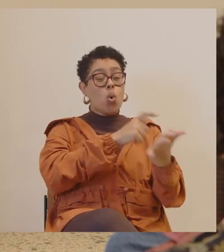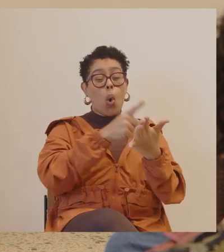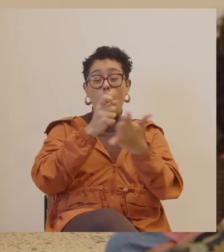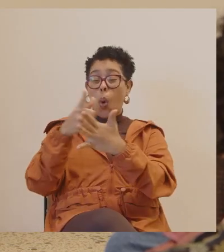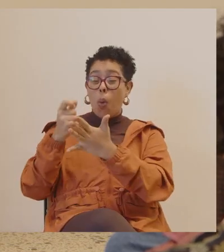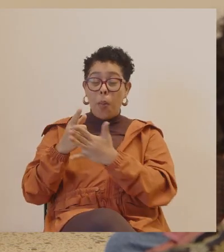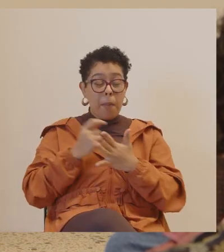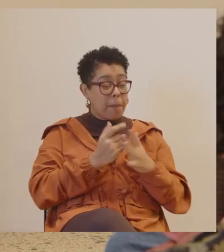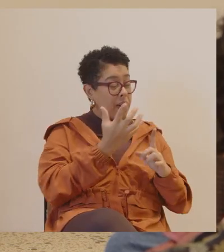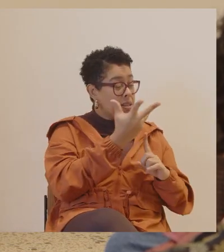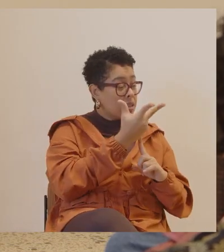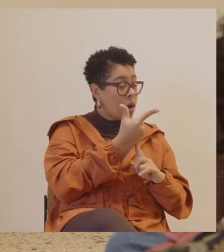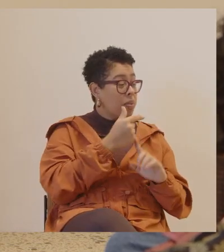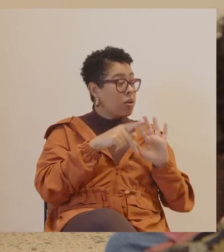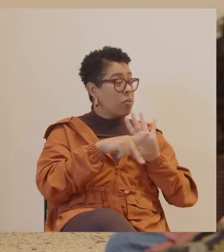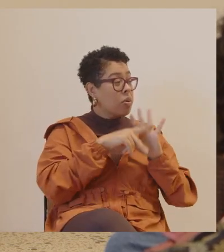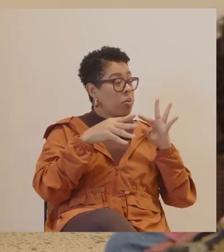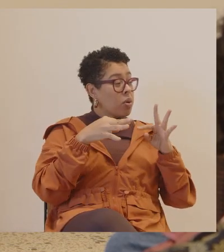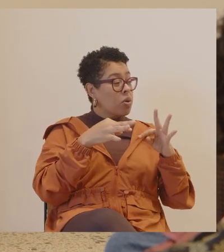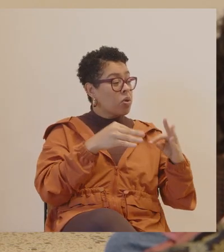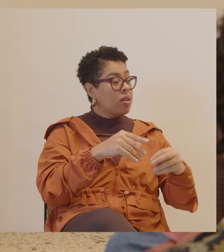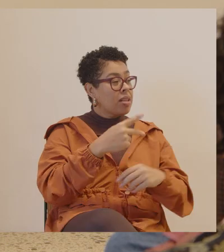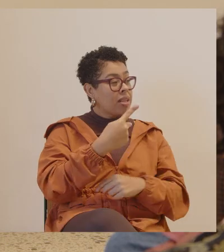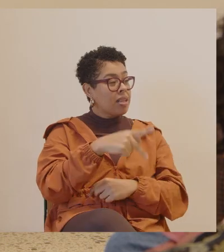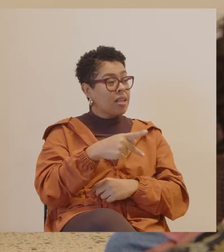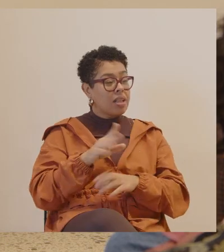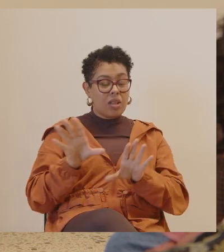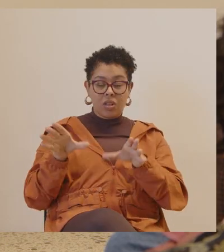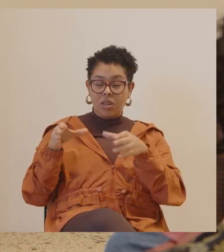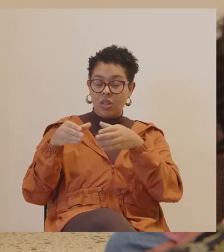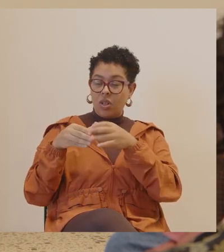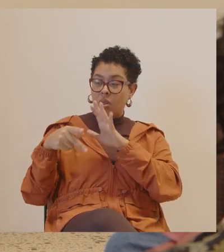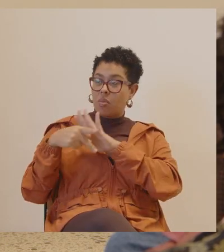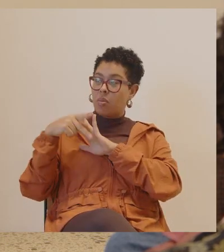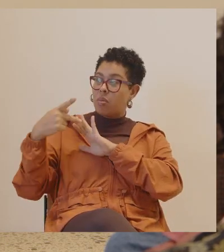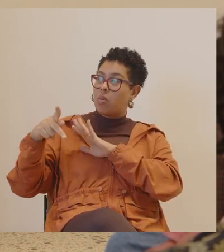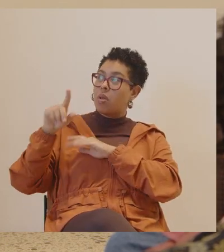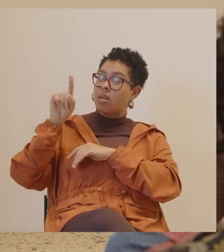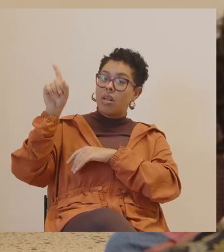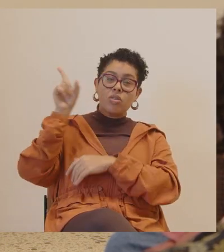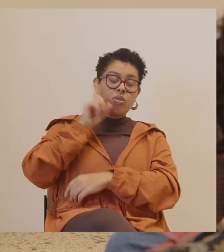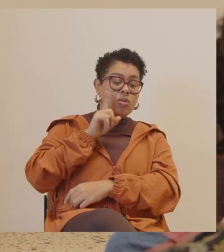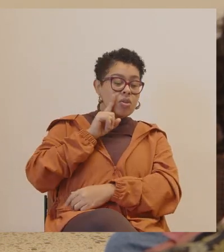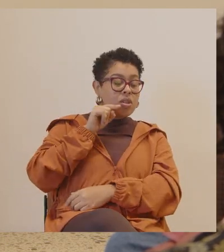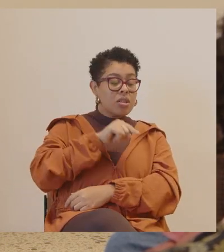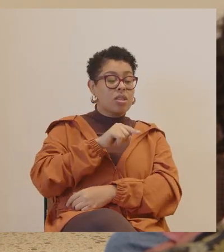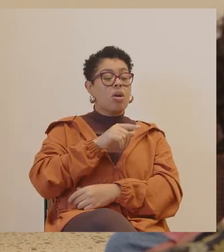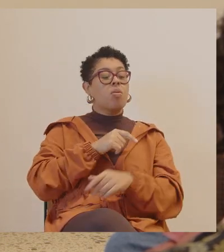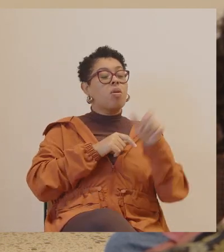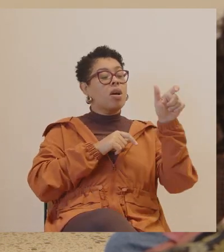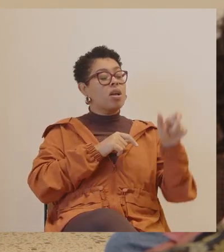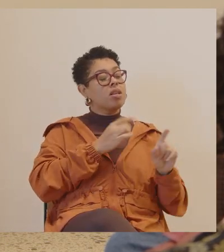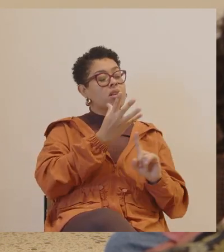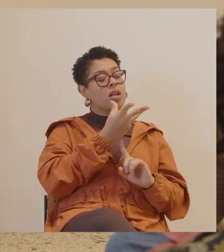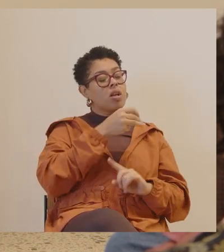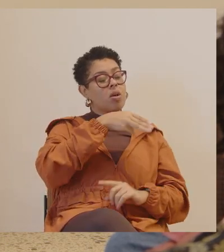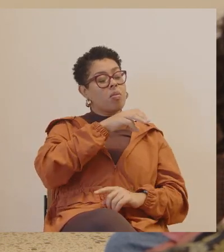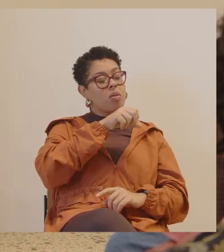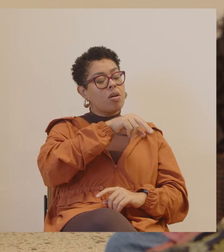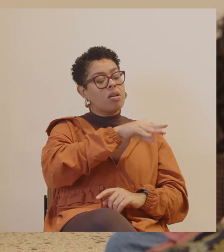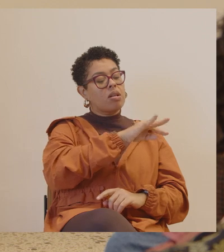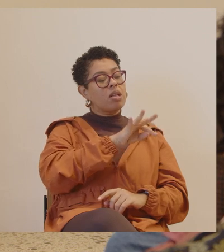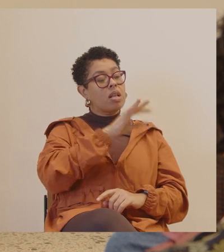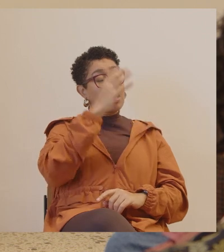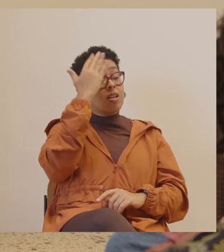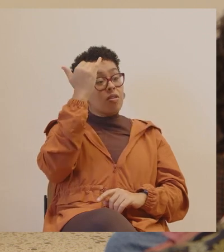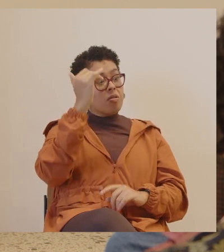de Fenos, que hoje são parte da coleção do Art Institute. Então, ele vira, de fato, essa figura muito celebrada,